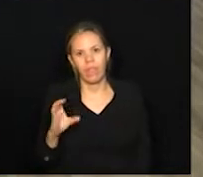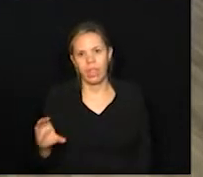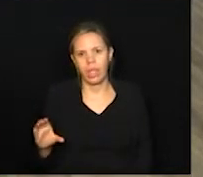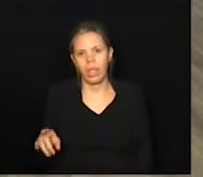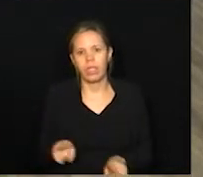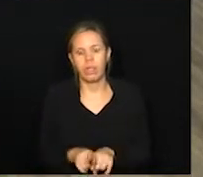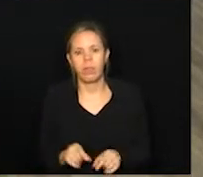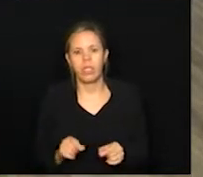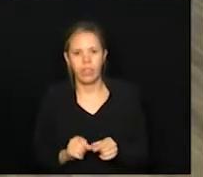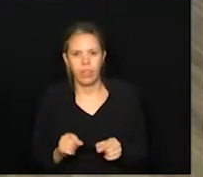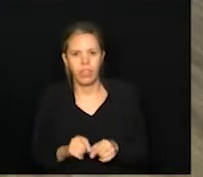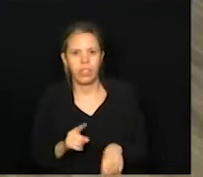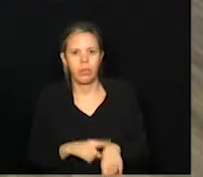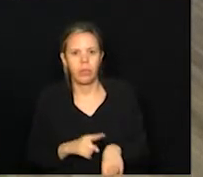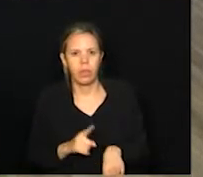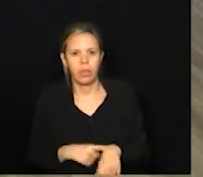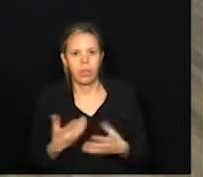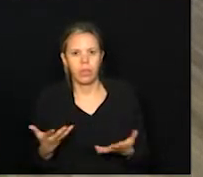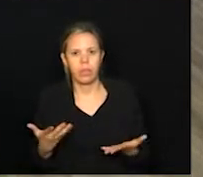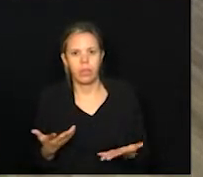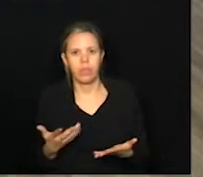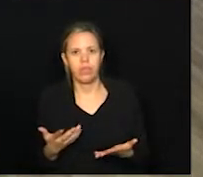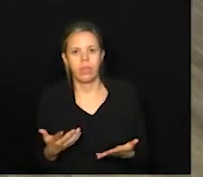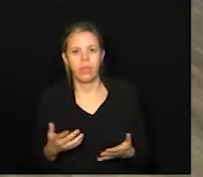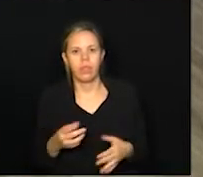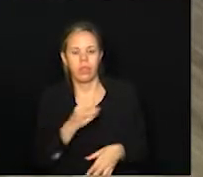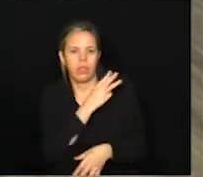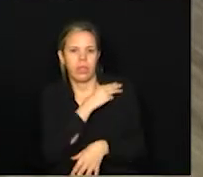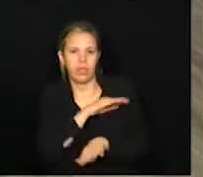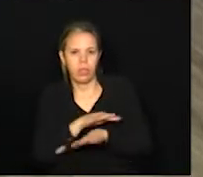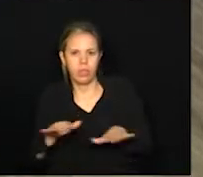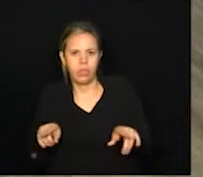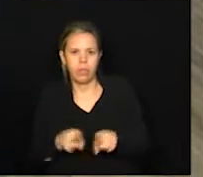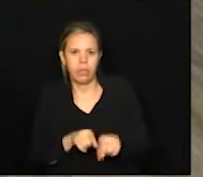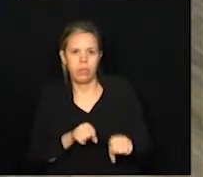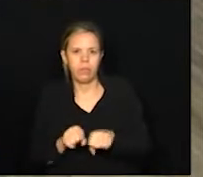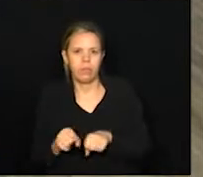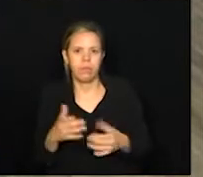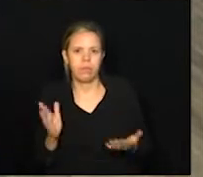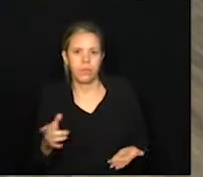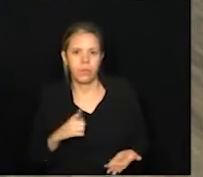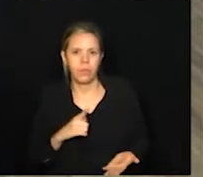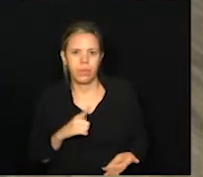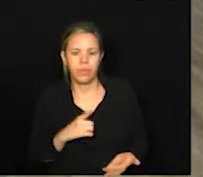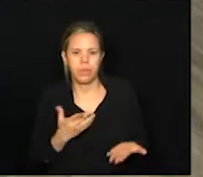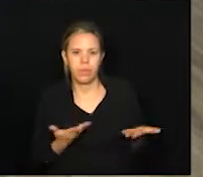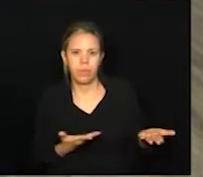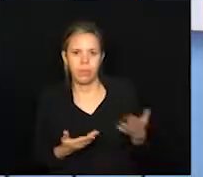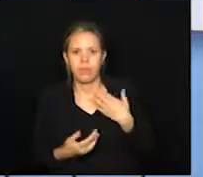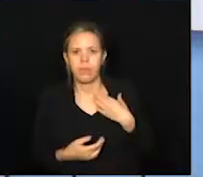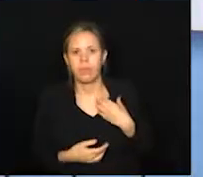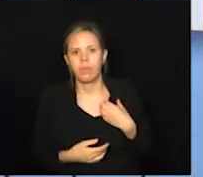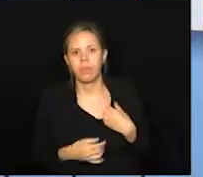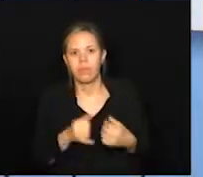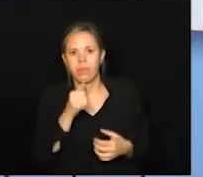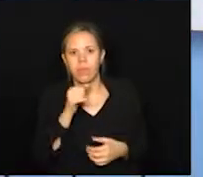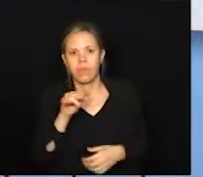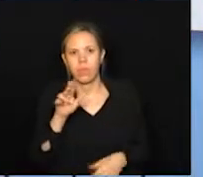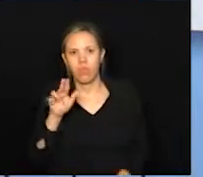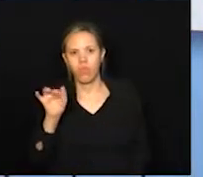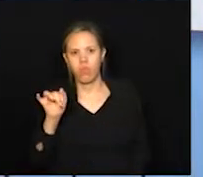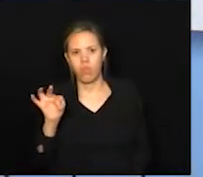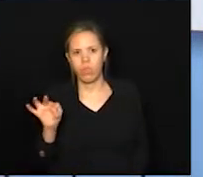inclusive. É o momento, quem quer sair do ensino médio, está saindo, ou já tem, inclusive, no caso da